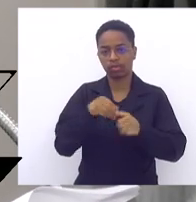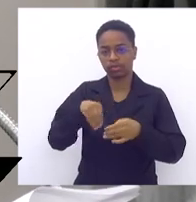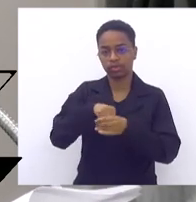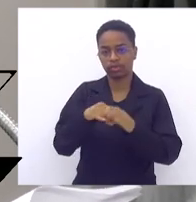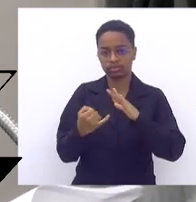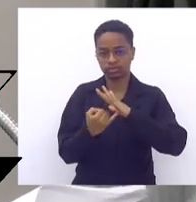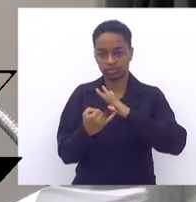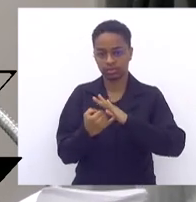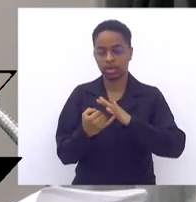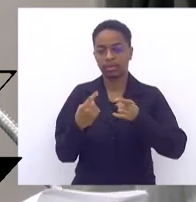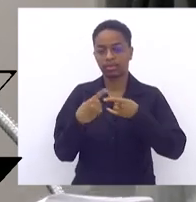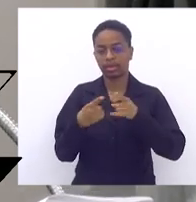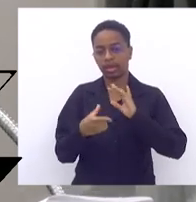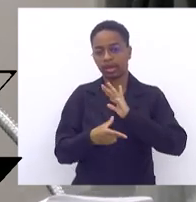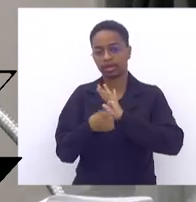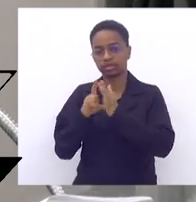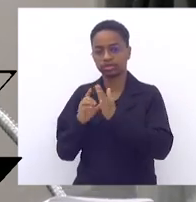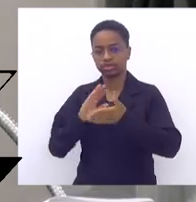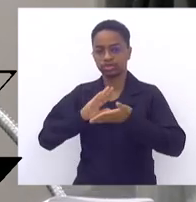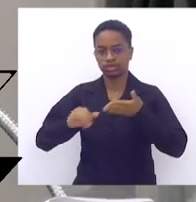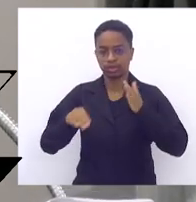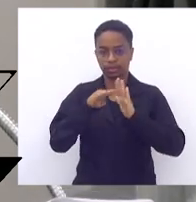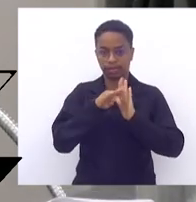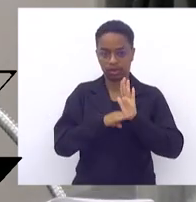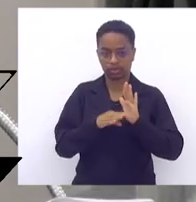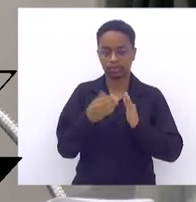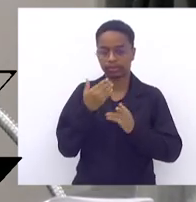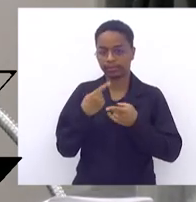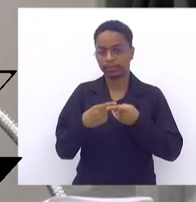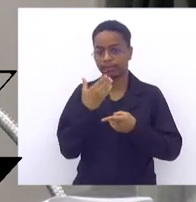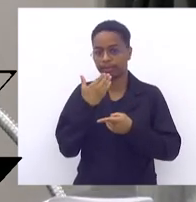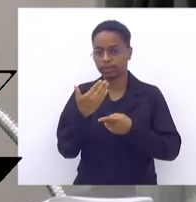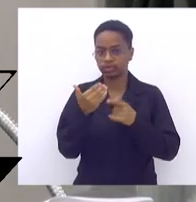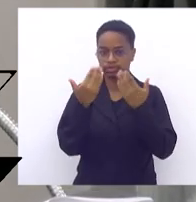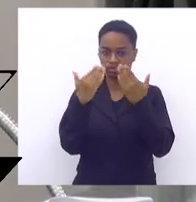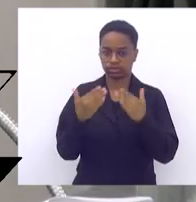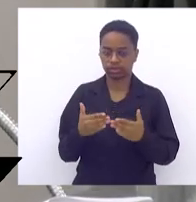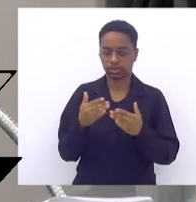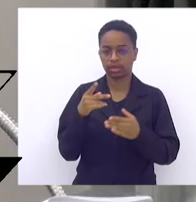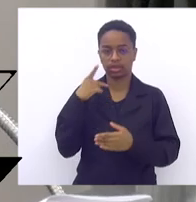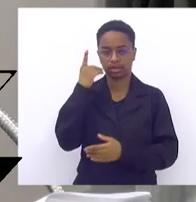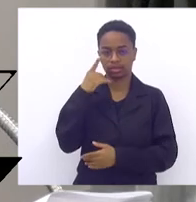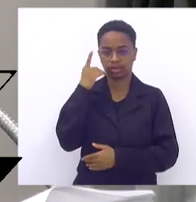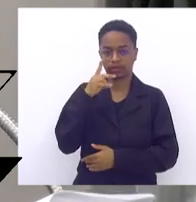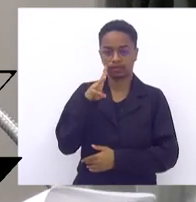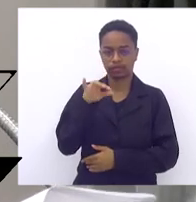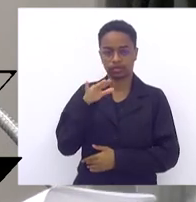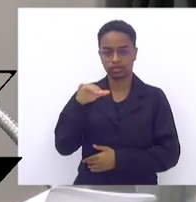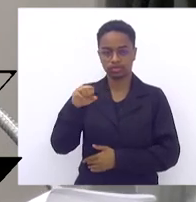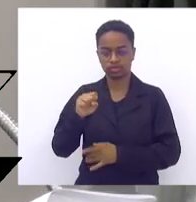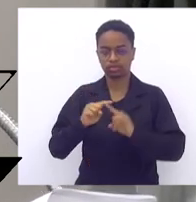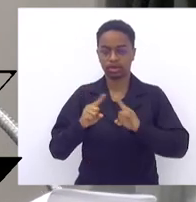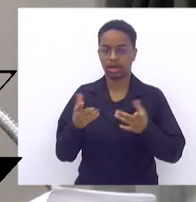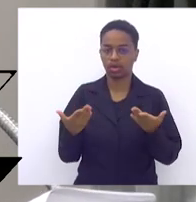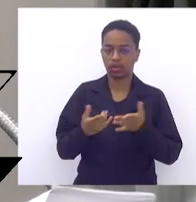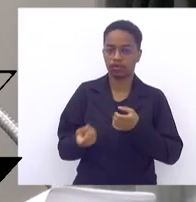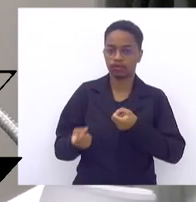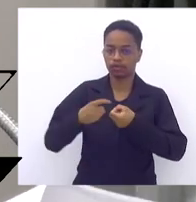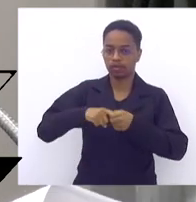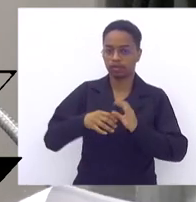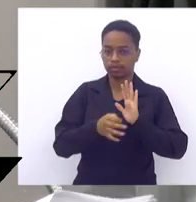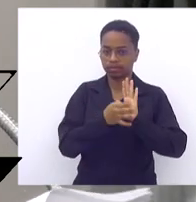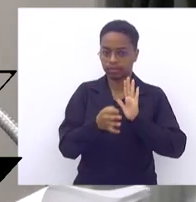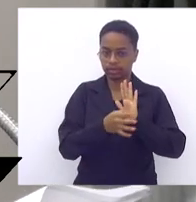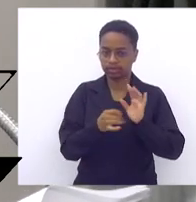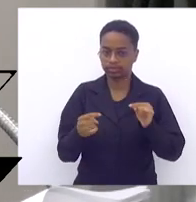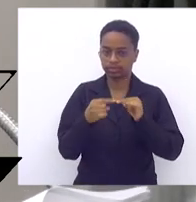menciono. O projeto tinha saído de pauta com o pedido de vista para o gabinete do deputado Vinícius Cozzolino, retorna à pauta. O parecer